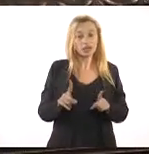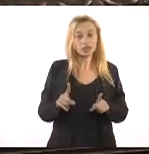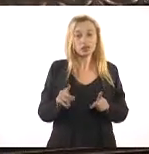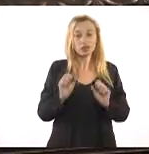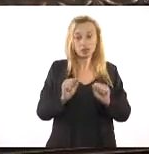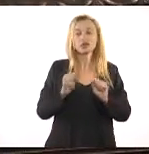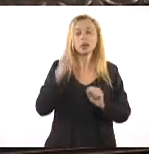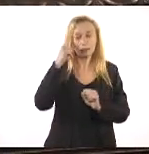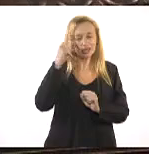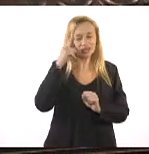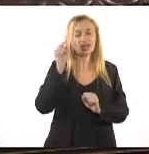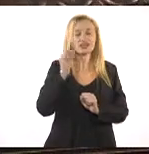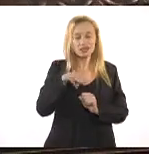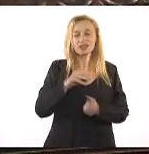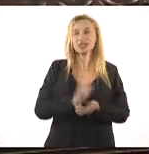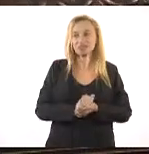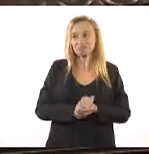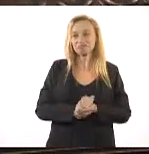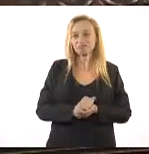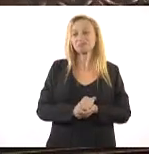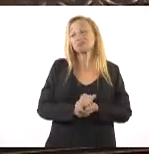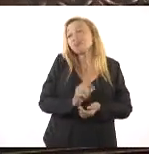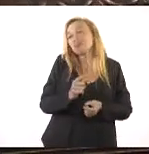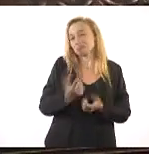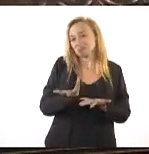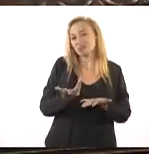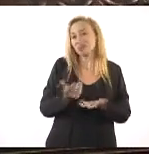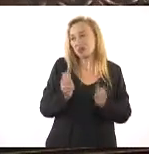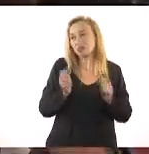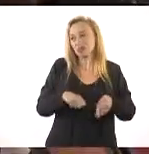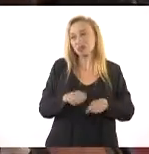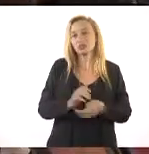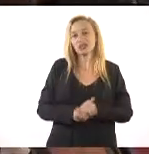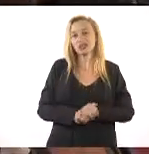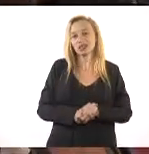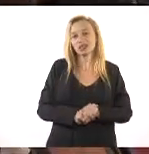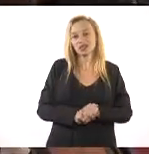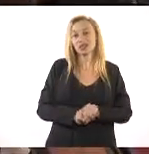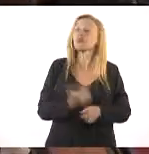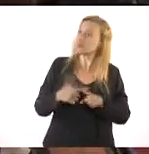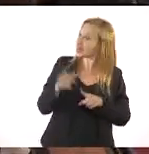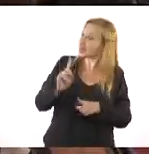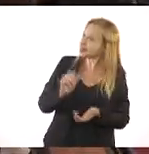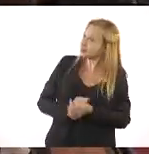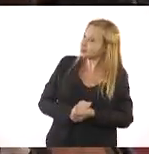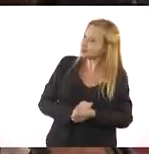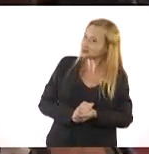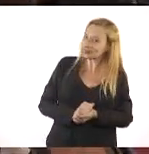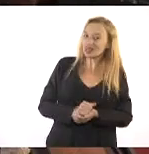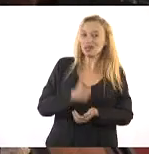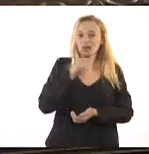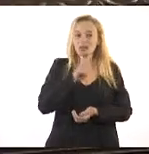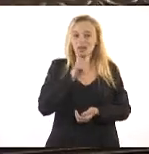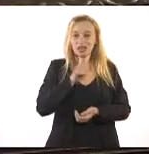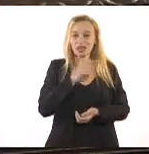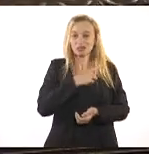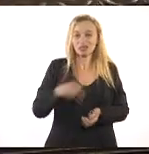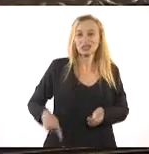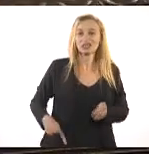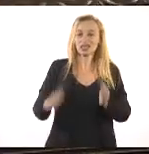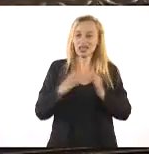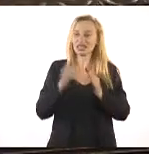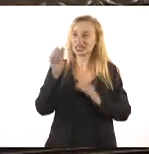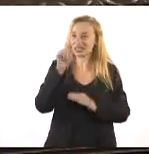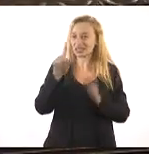podemos pensar, sim, por que não, na possibilidade de uma mulher vir a presidir essa Casa de